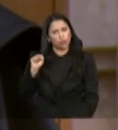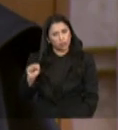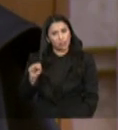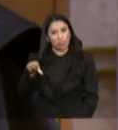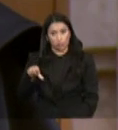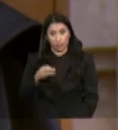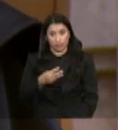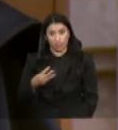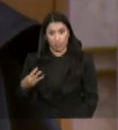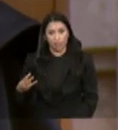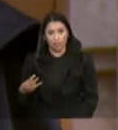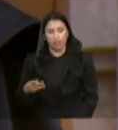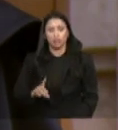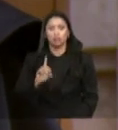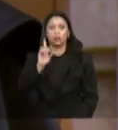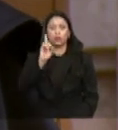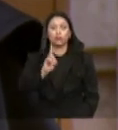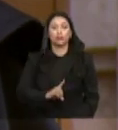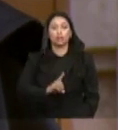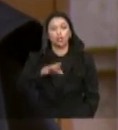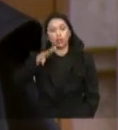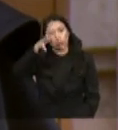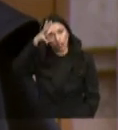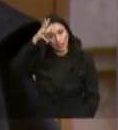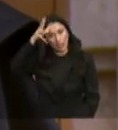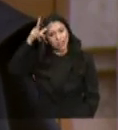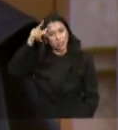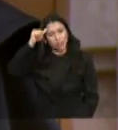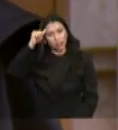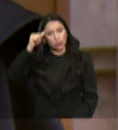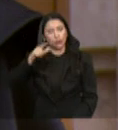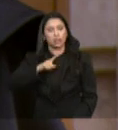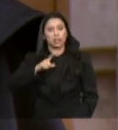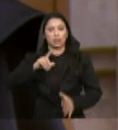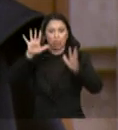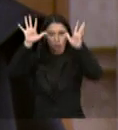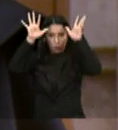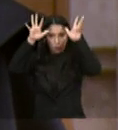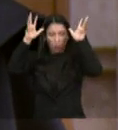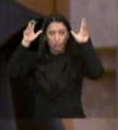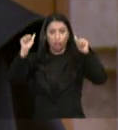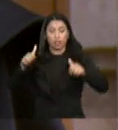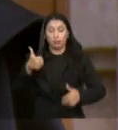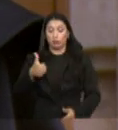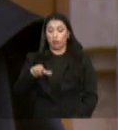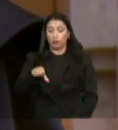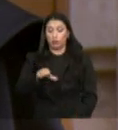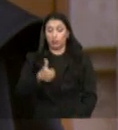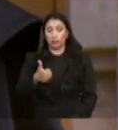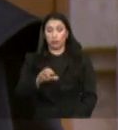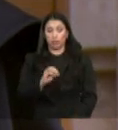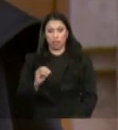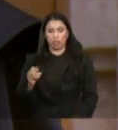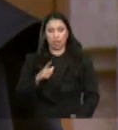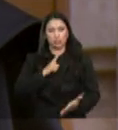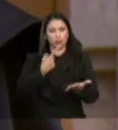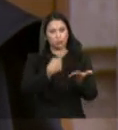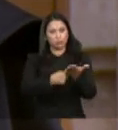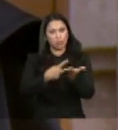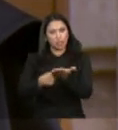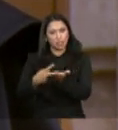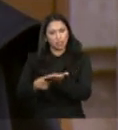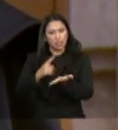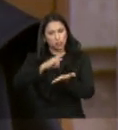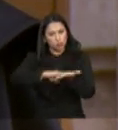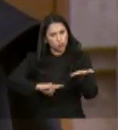1993 e o direito do Amazonas ao Acre 79 de 1910 verdadeiros tratados de